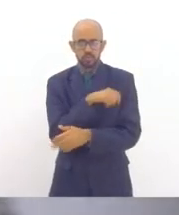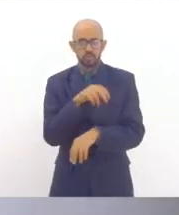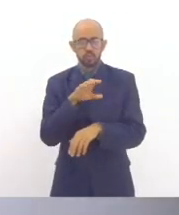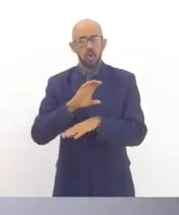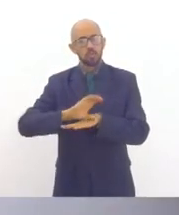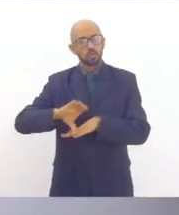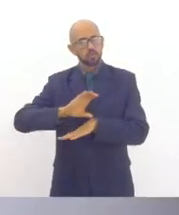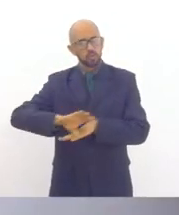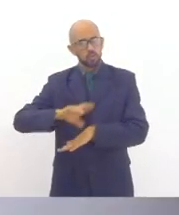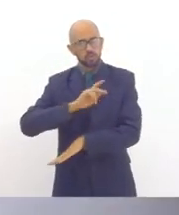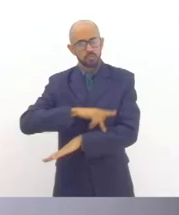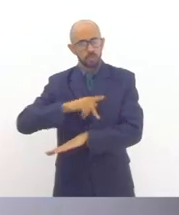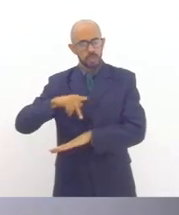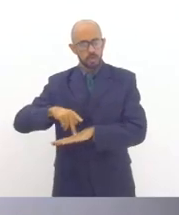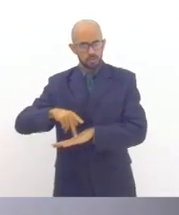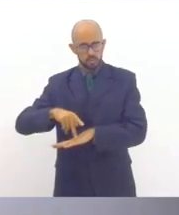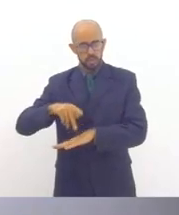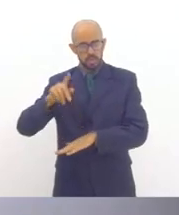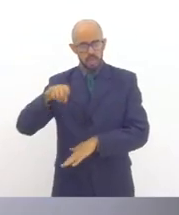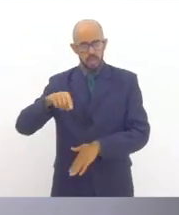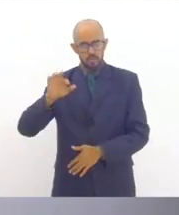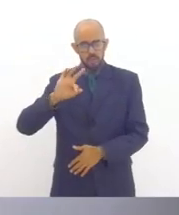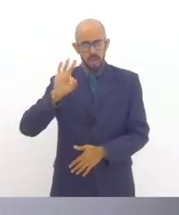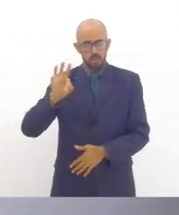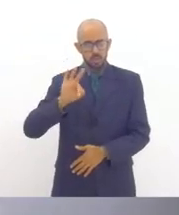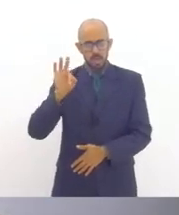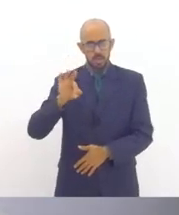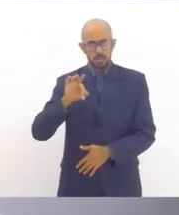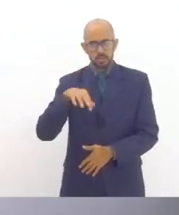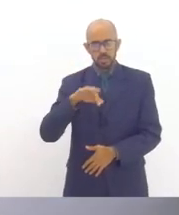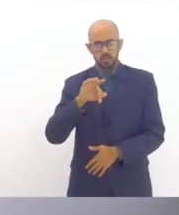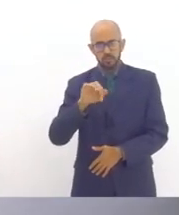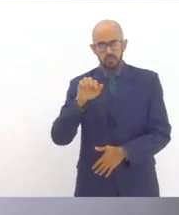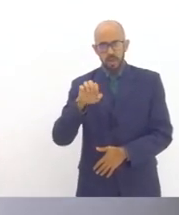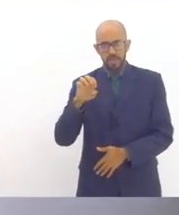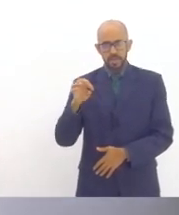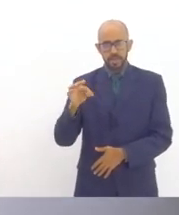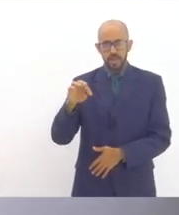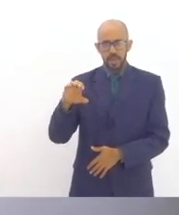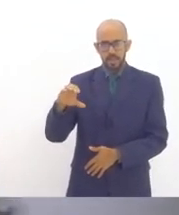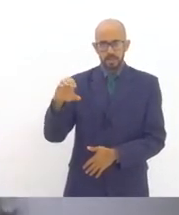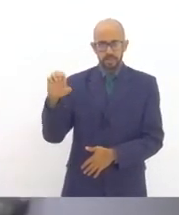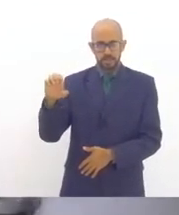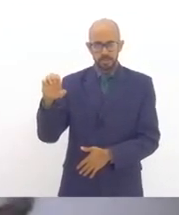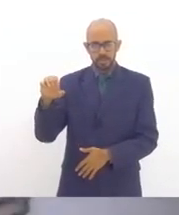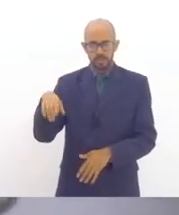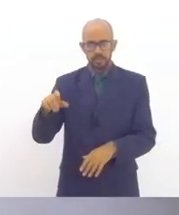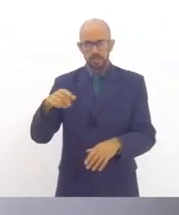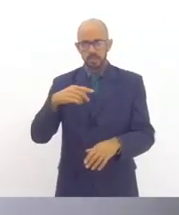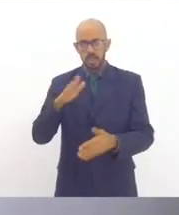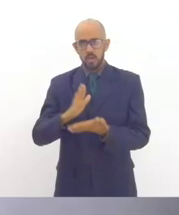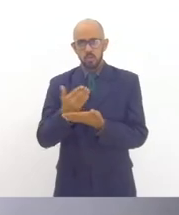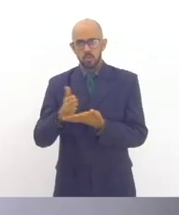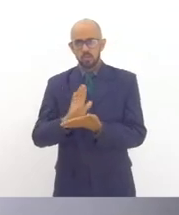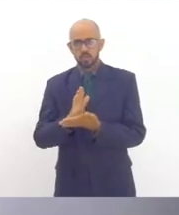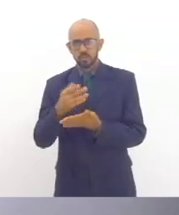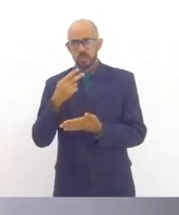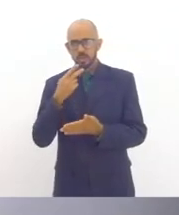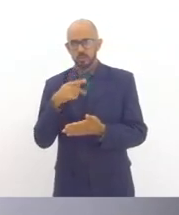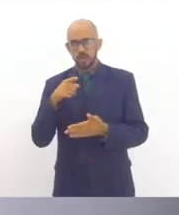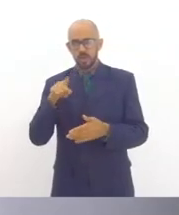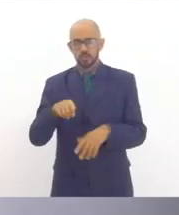pedagogia, que é a parte superior, né, da FAITEC, em alguns cursos que eles chamam de FIC, que são os